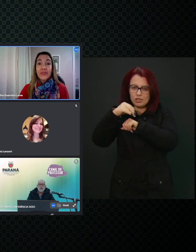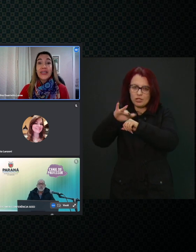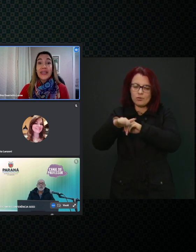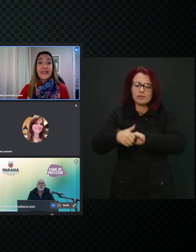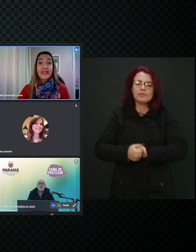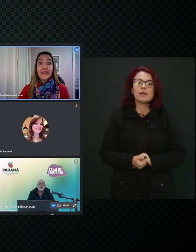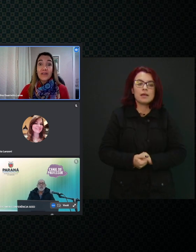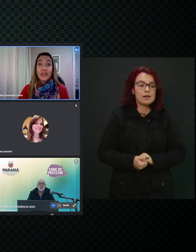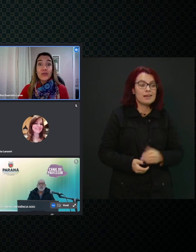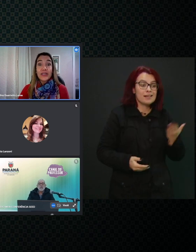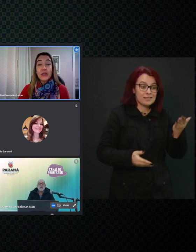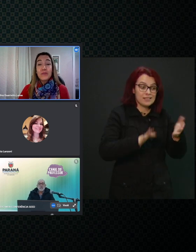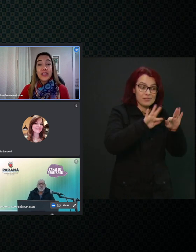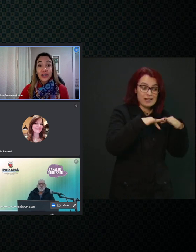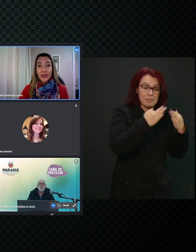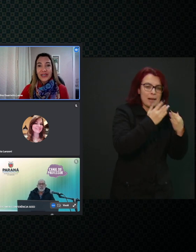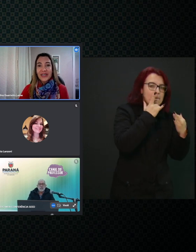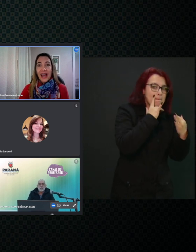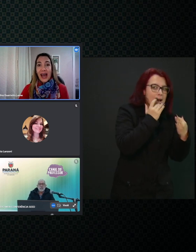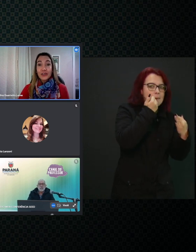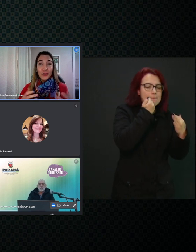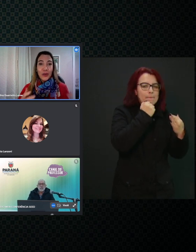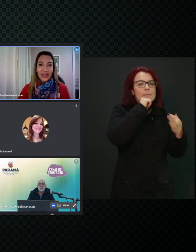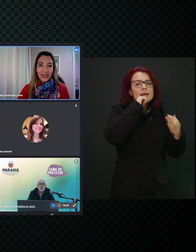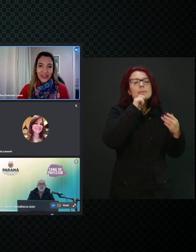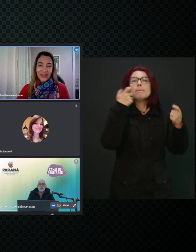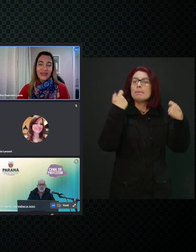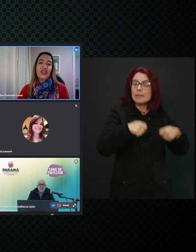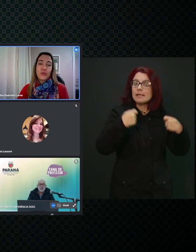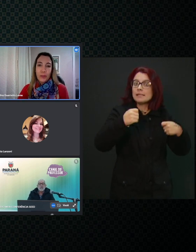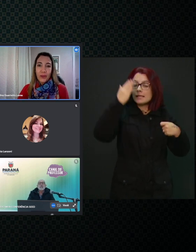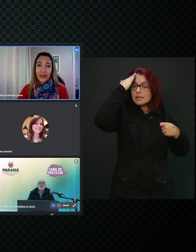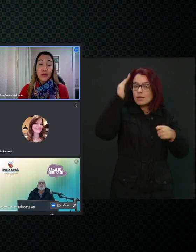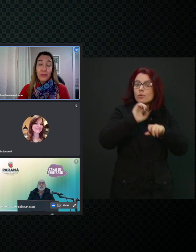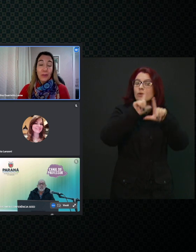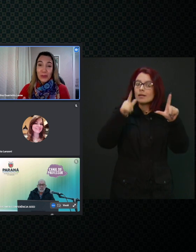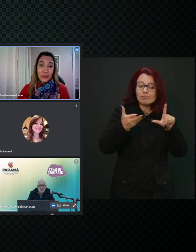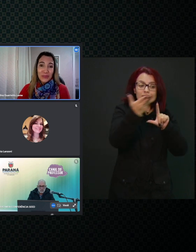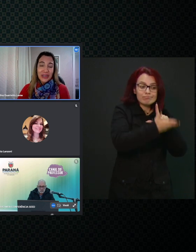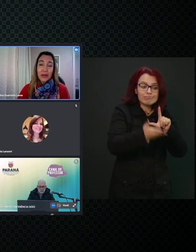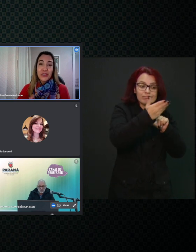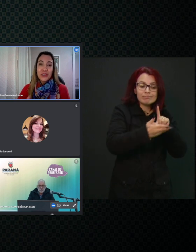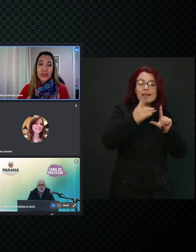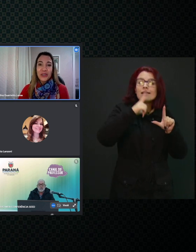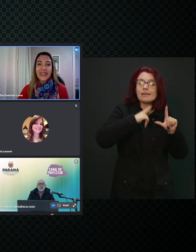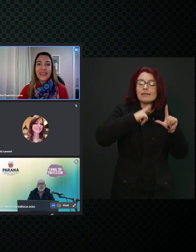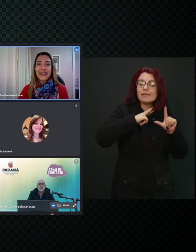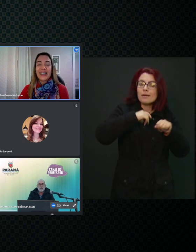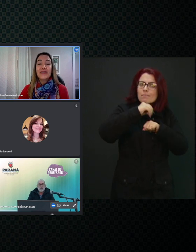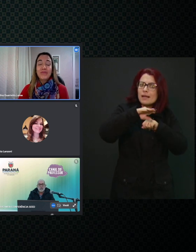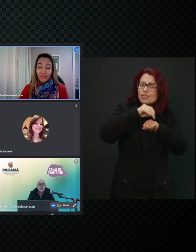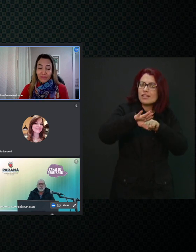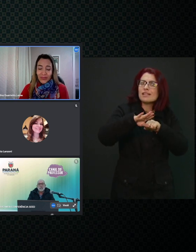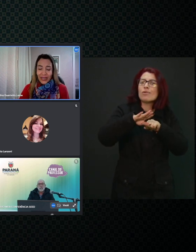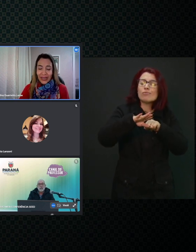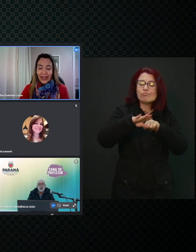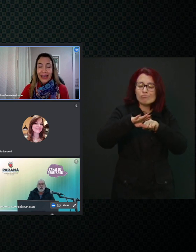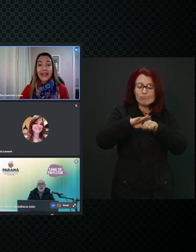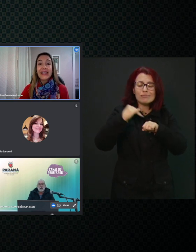que eles deverão ser mediadores atuantes neste papel. E tem um papel extremamente importante, né?